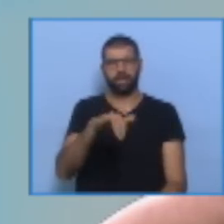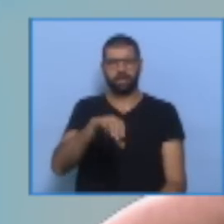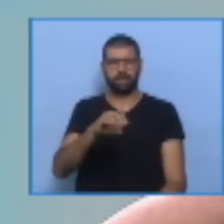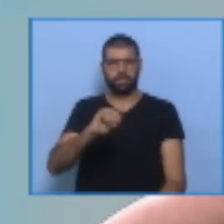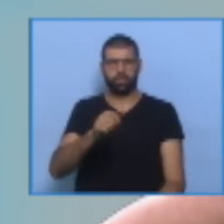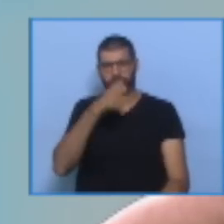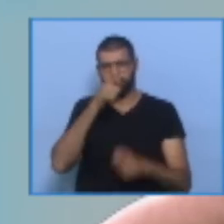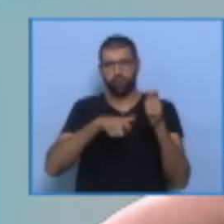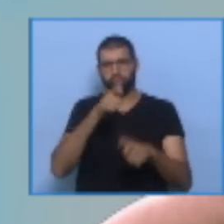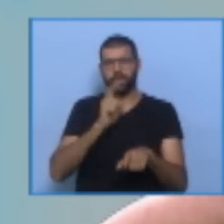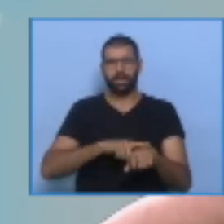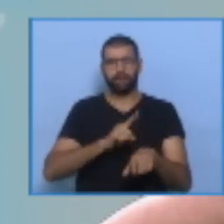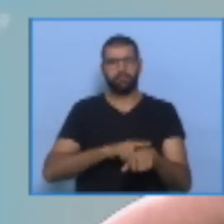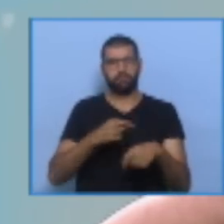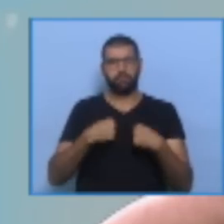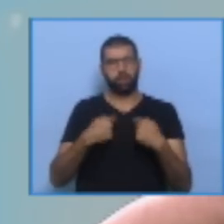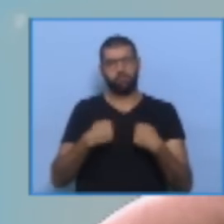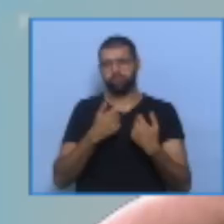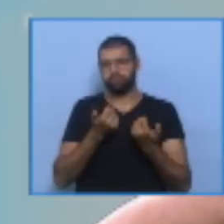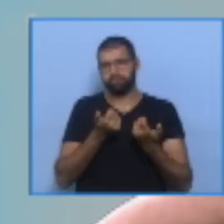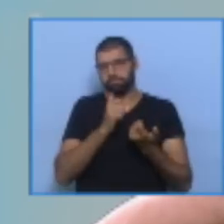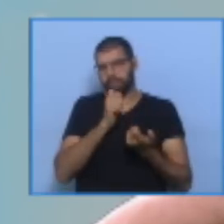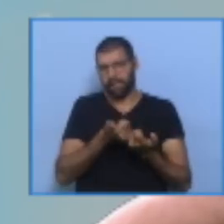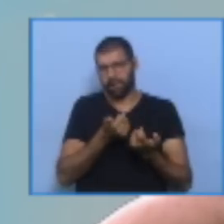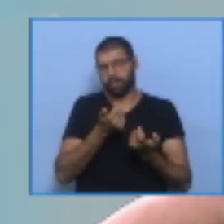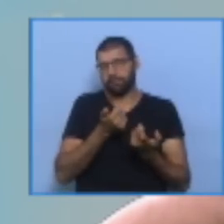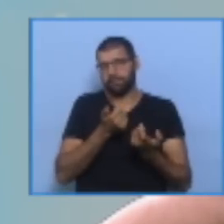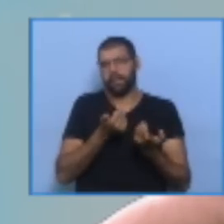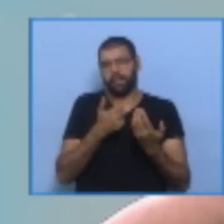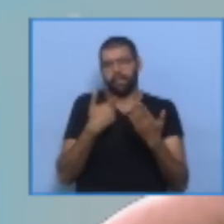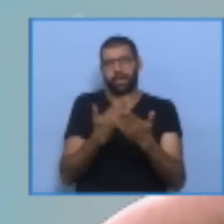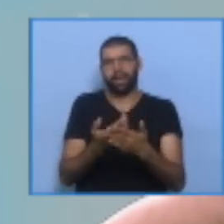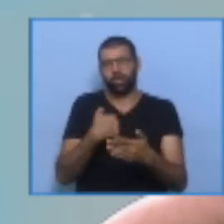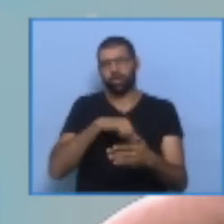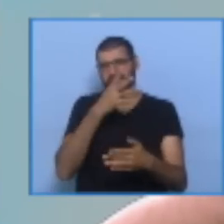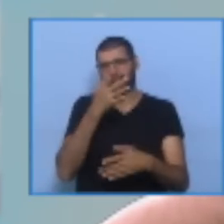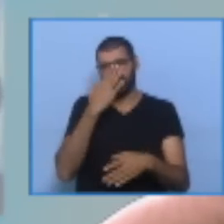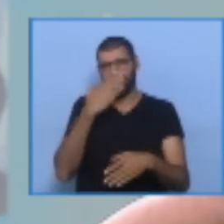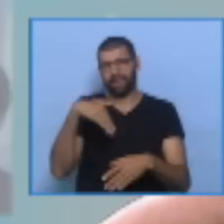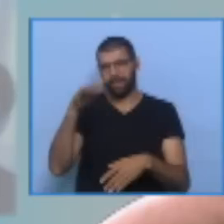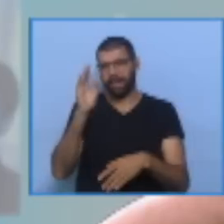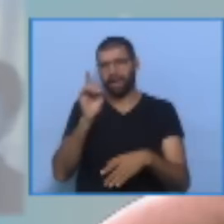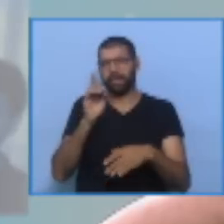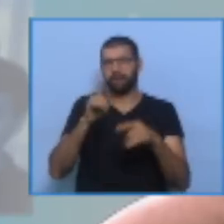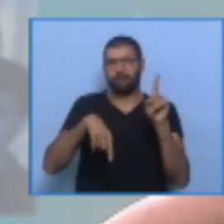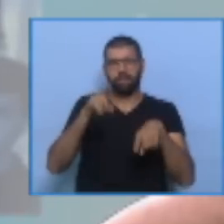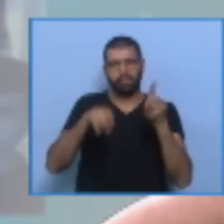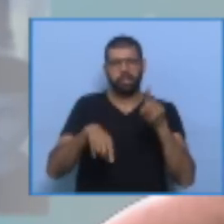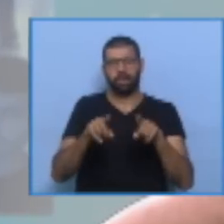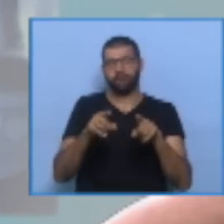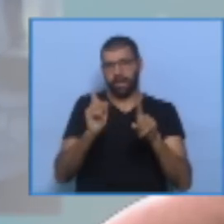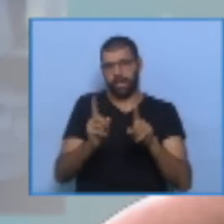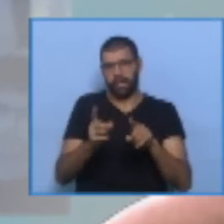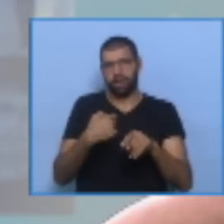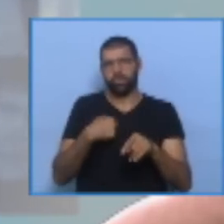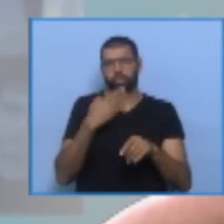pessoas que despendem do seu tempo. Não estamos a falar de uma faixa etária, estamos a falar de jovens, de menos jovens.